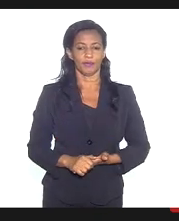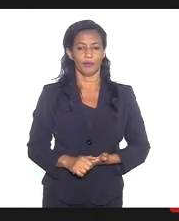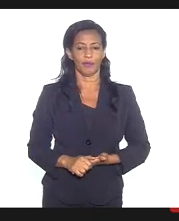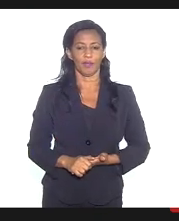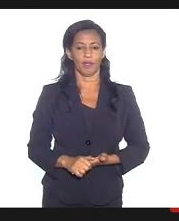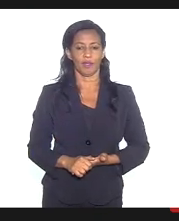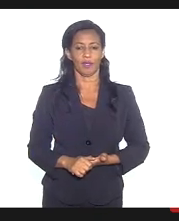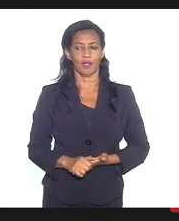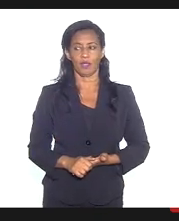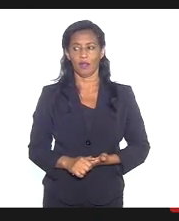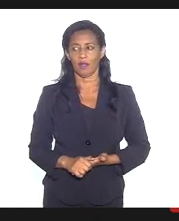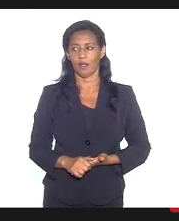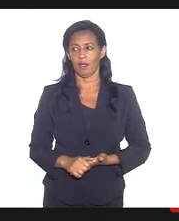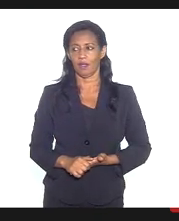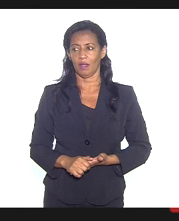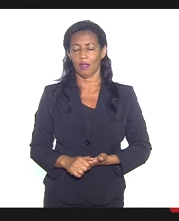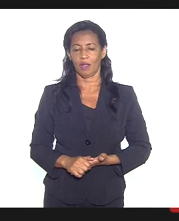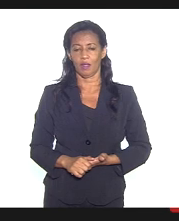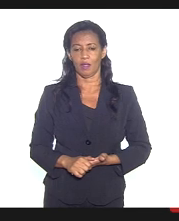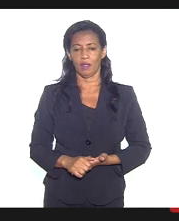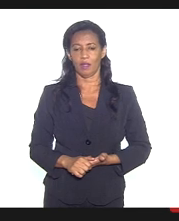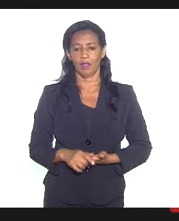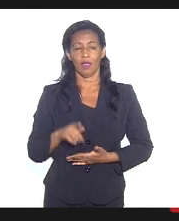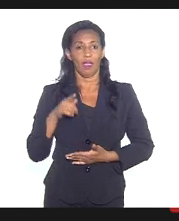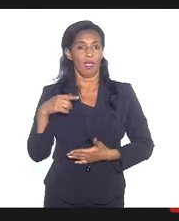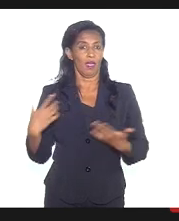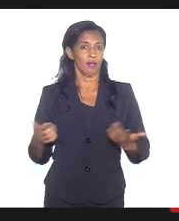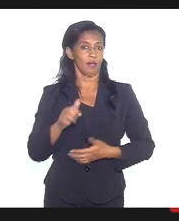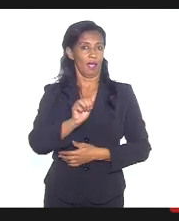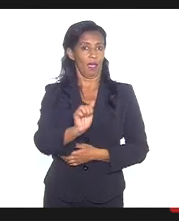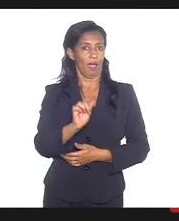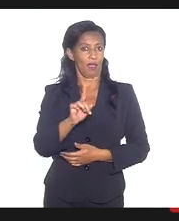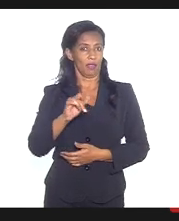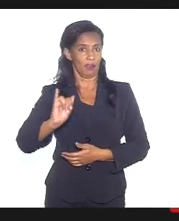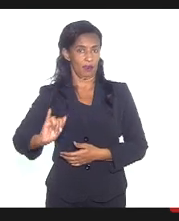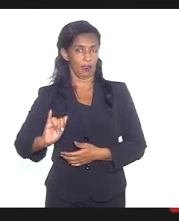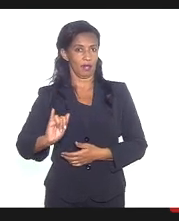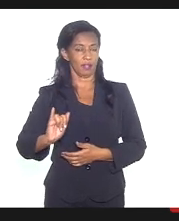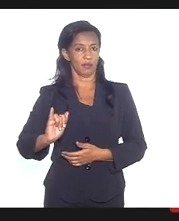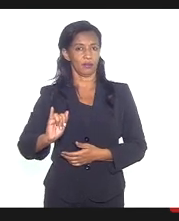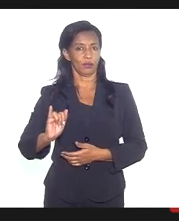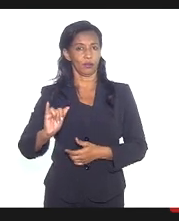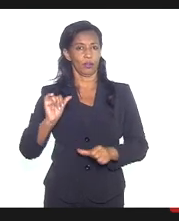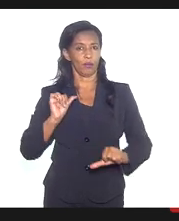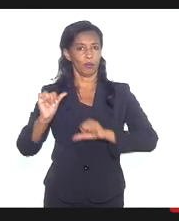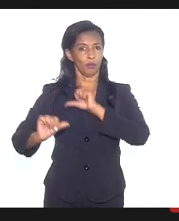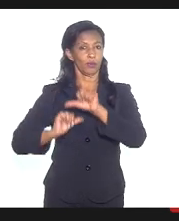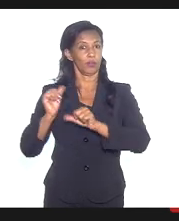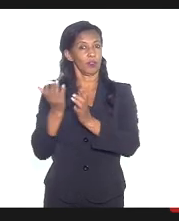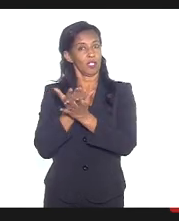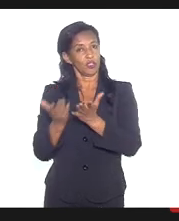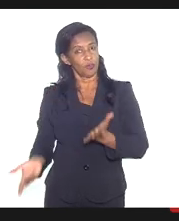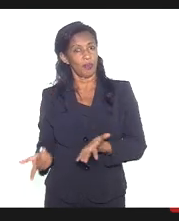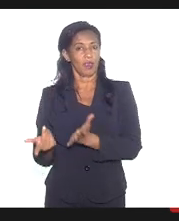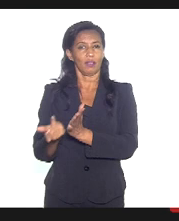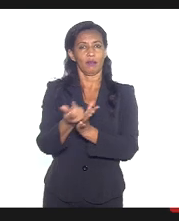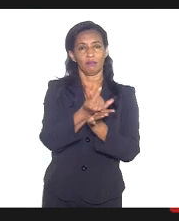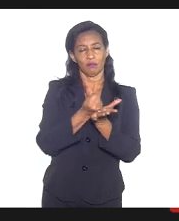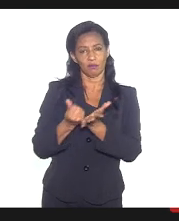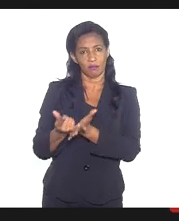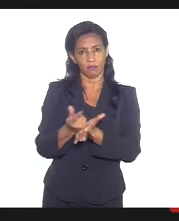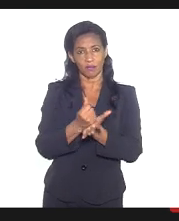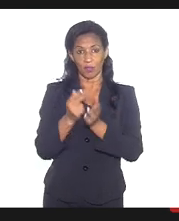pode ser que com essa ADI, sobre transferência, que a gente perca a arrecadação. Então, a gente está de